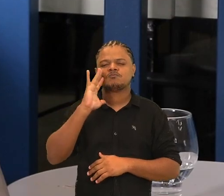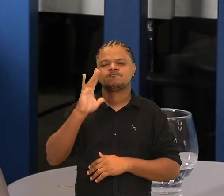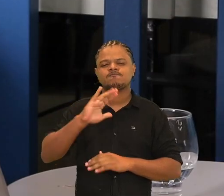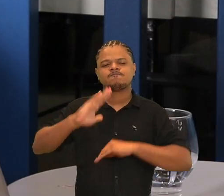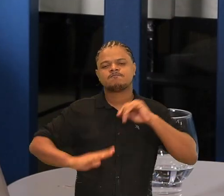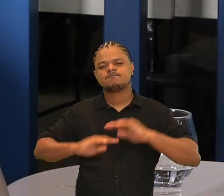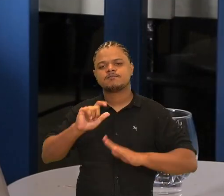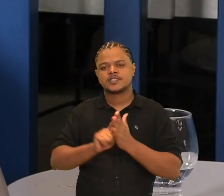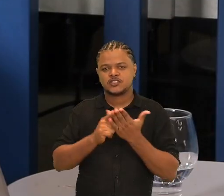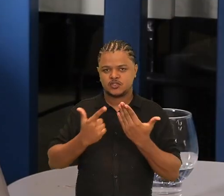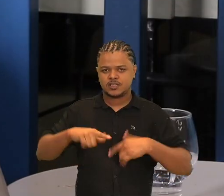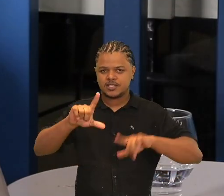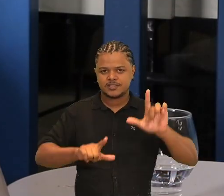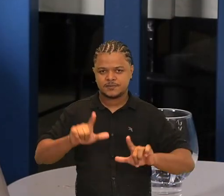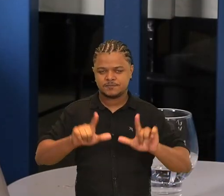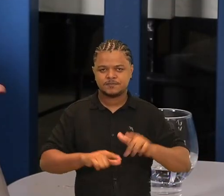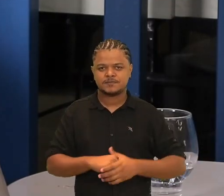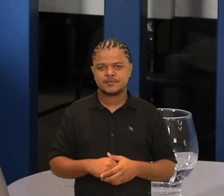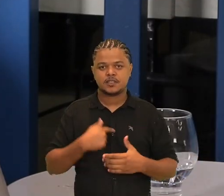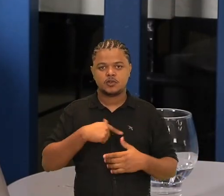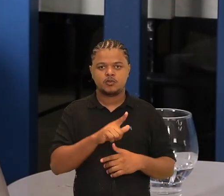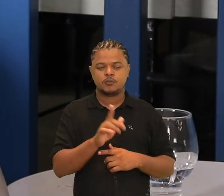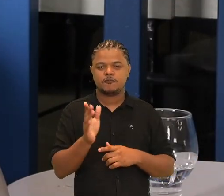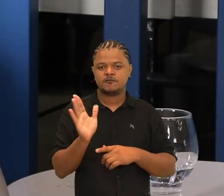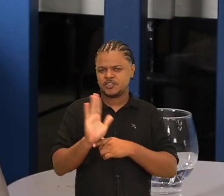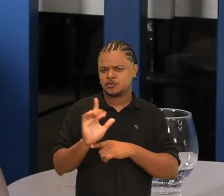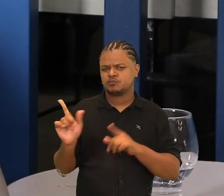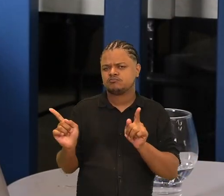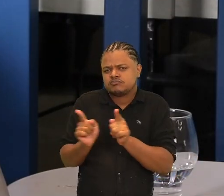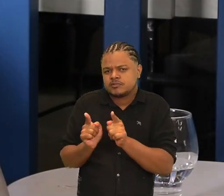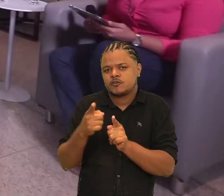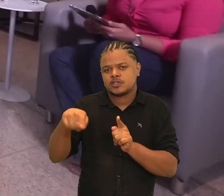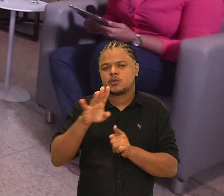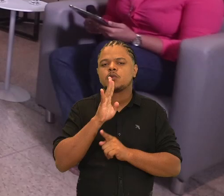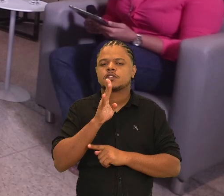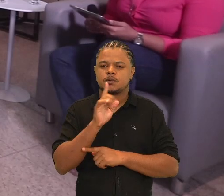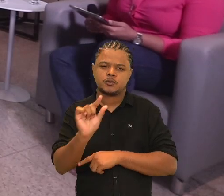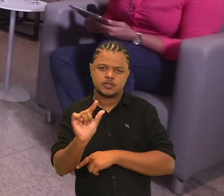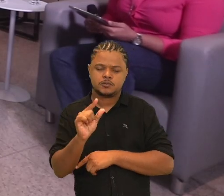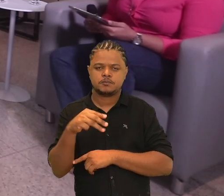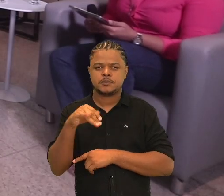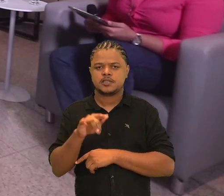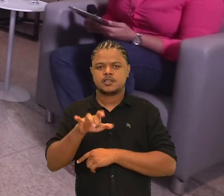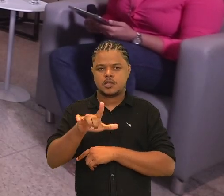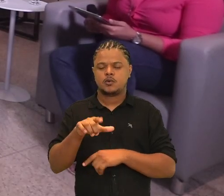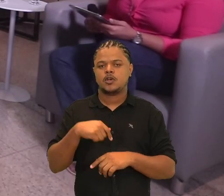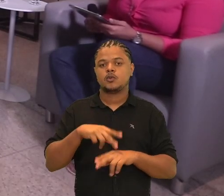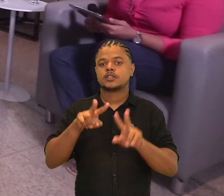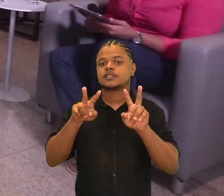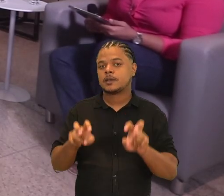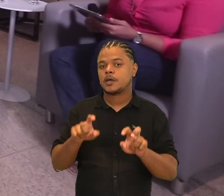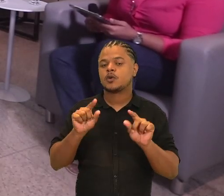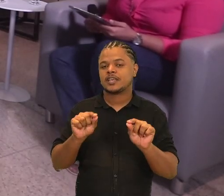Então a gente fez um pouquinho desse trechinho para vocês conhecerem um pouco do Miguel, né? Porque o lema é nada sem nós,